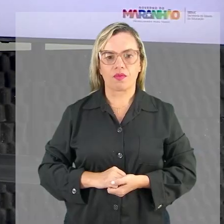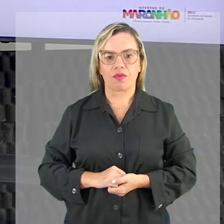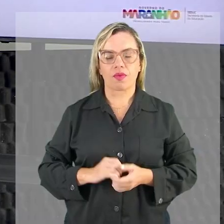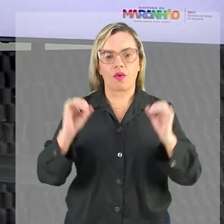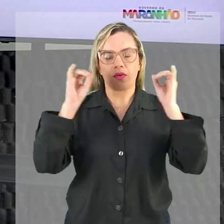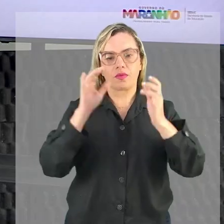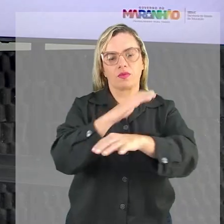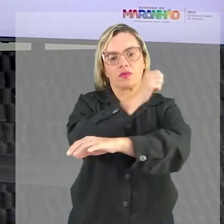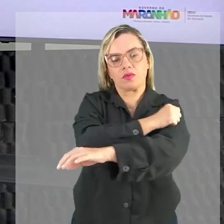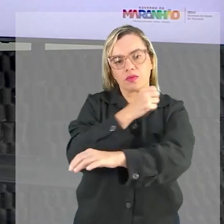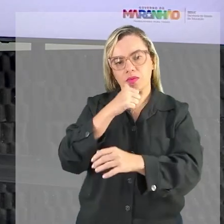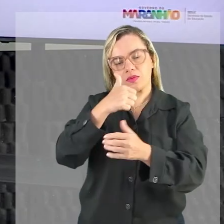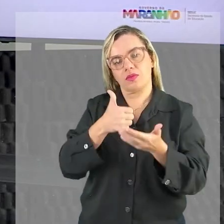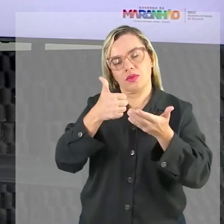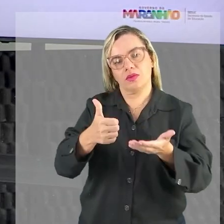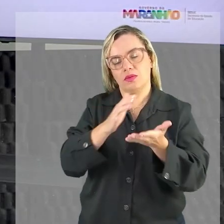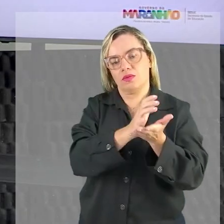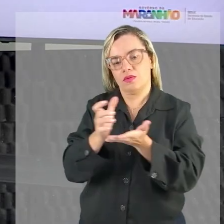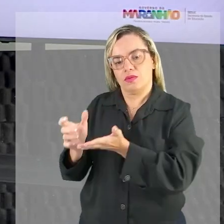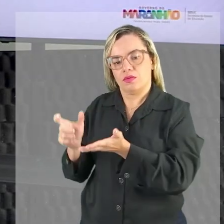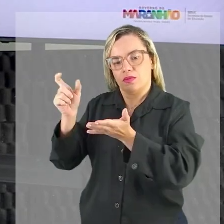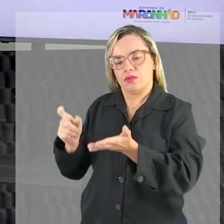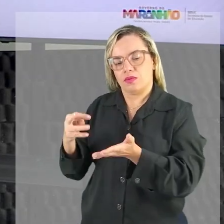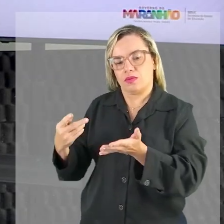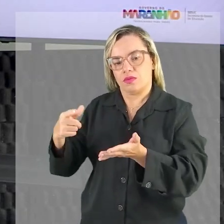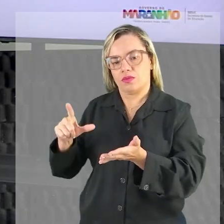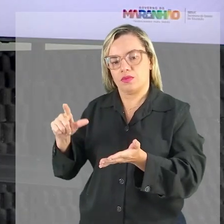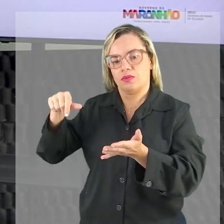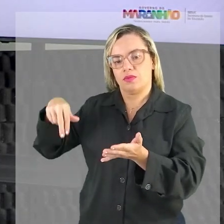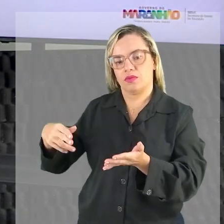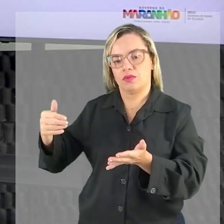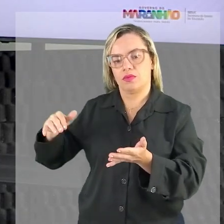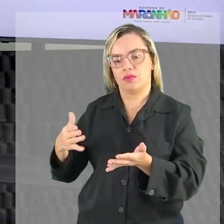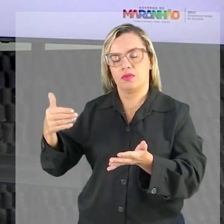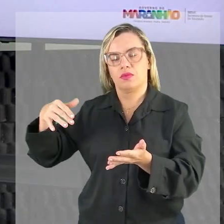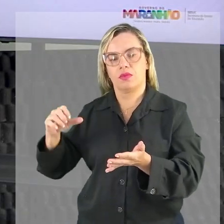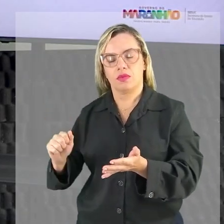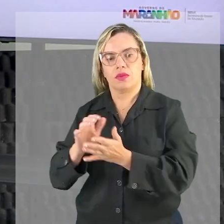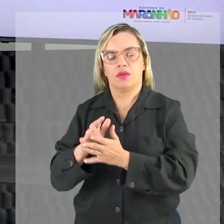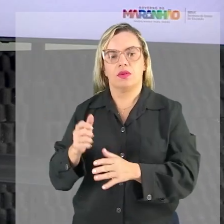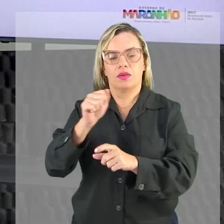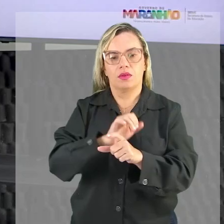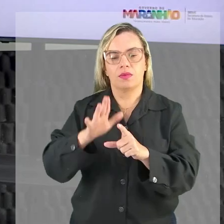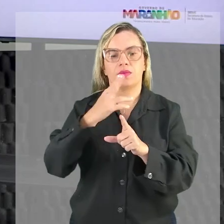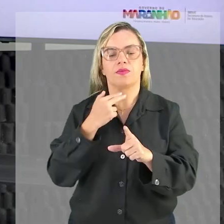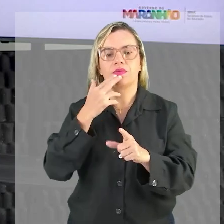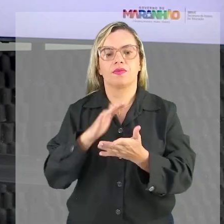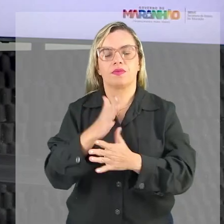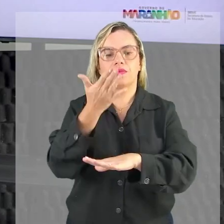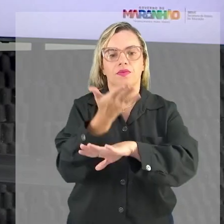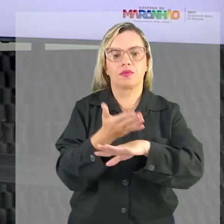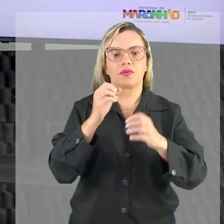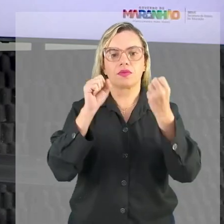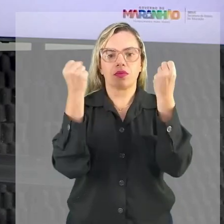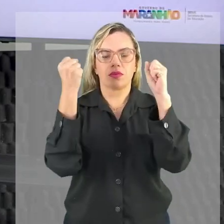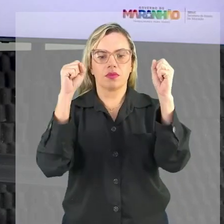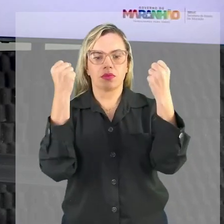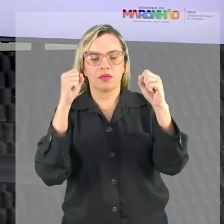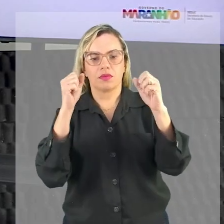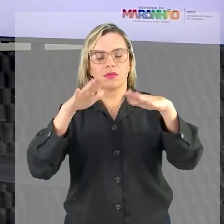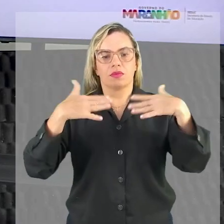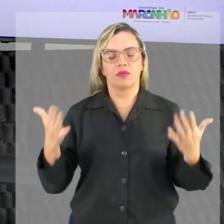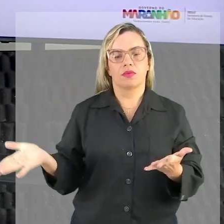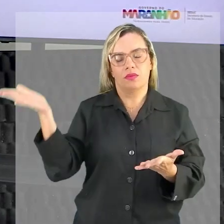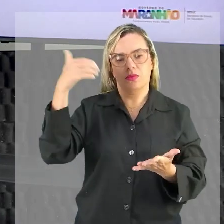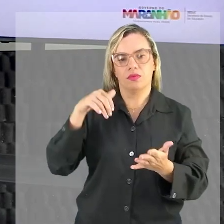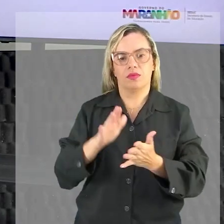Olá, meus amados, tudo bem com vocês? Sou o professor Carlos Sena, aqui da plataforma Gonçalves Dias, a nossa disciplina de Educação Física.